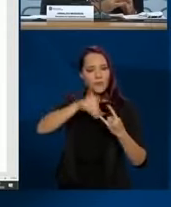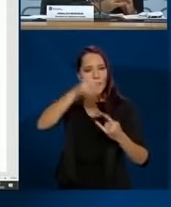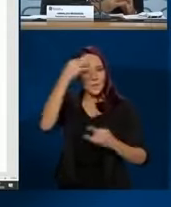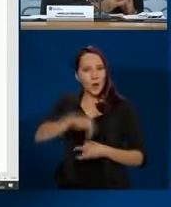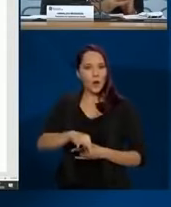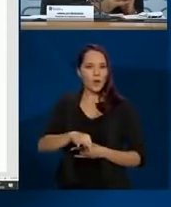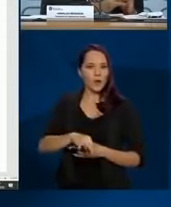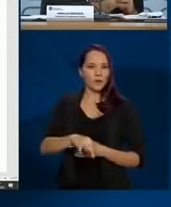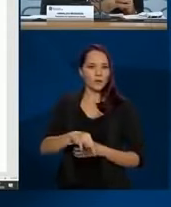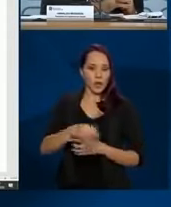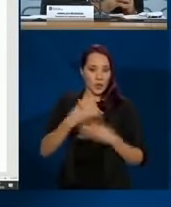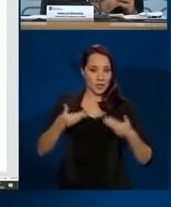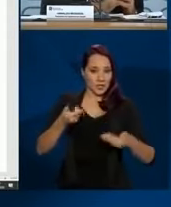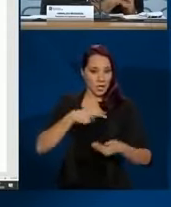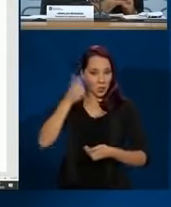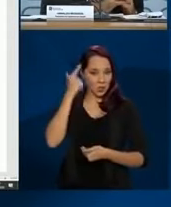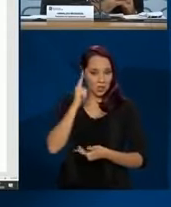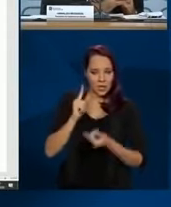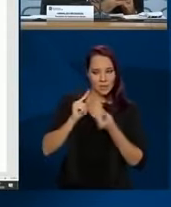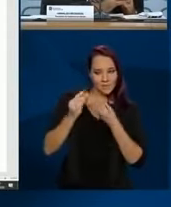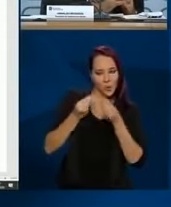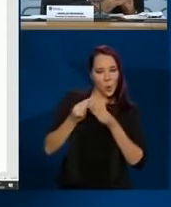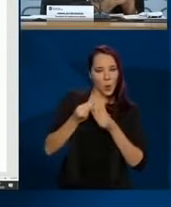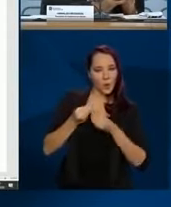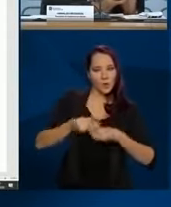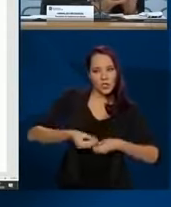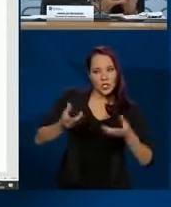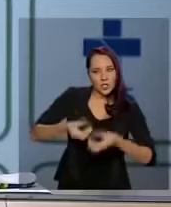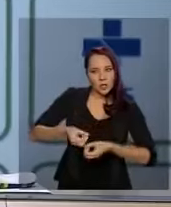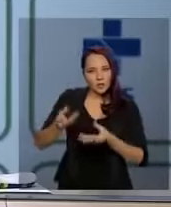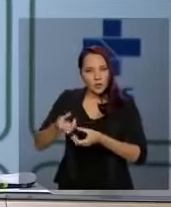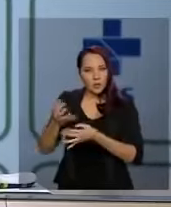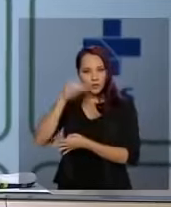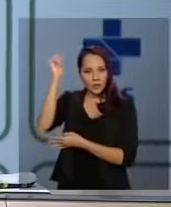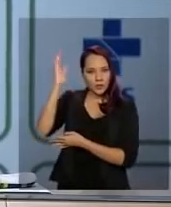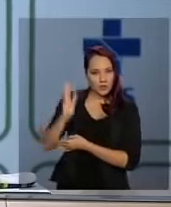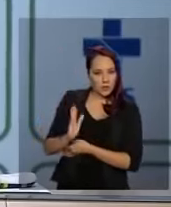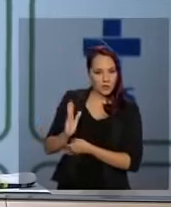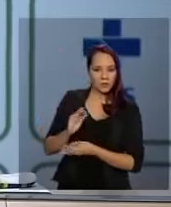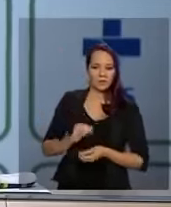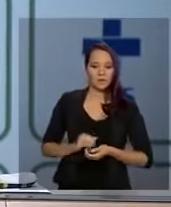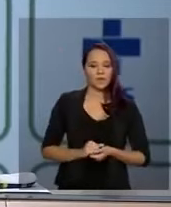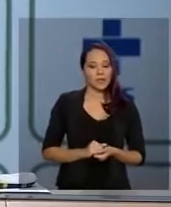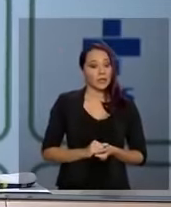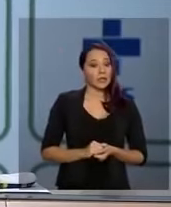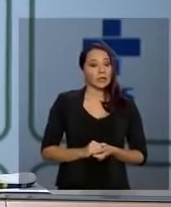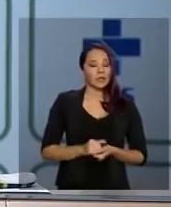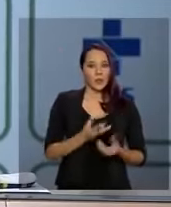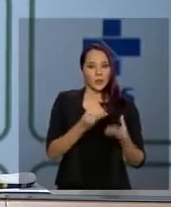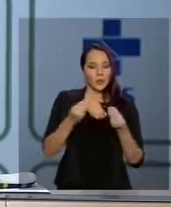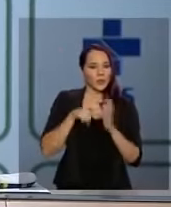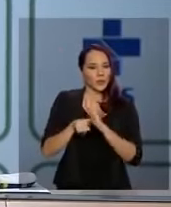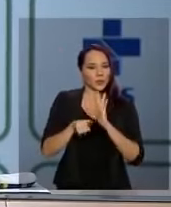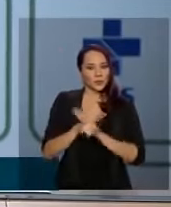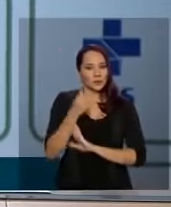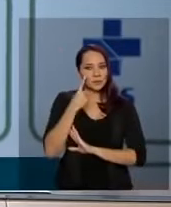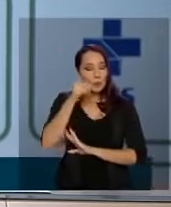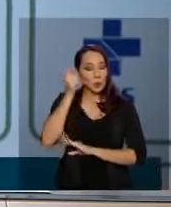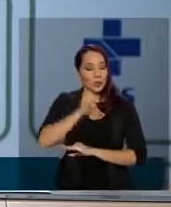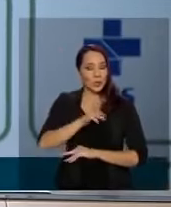Ministério já negocia para distribuição entre os estados? Vamos lá, são muitas perguntas, vamos ver se eu consigo responder a todas,